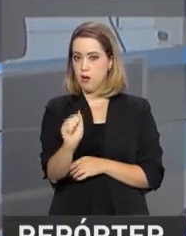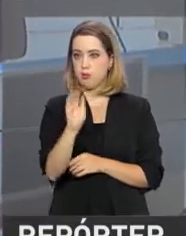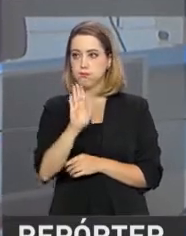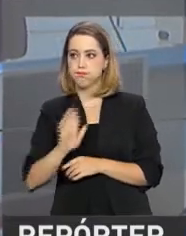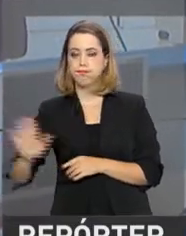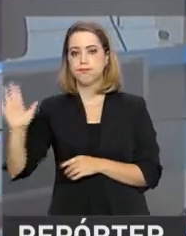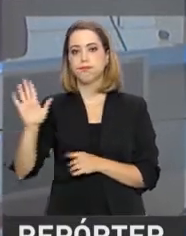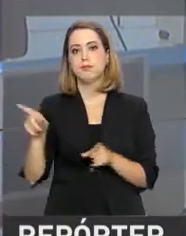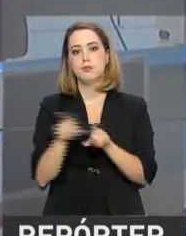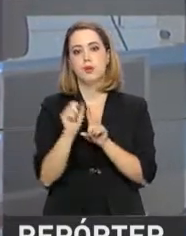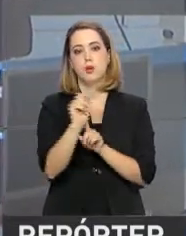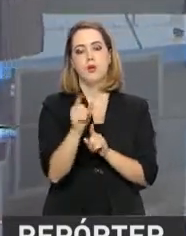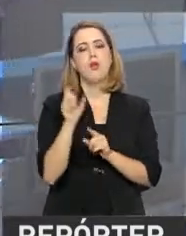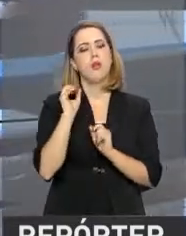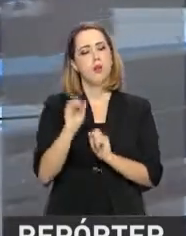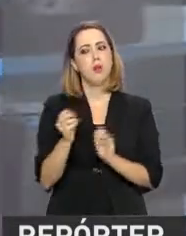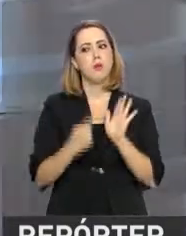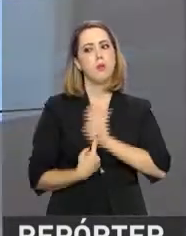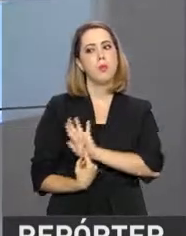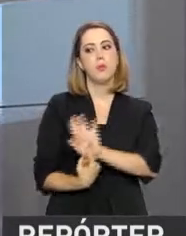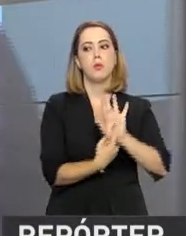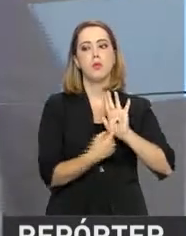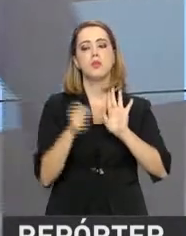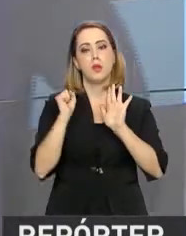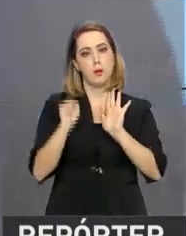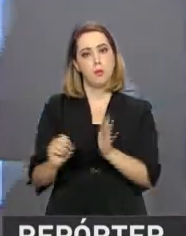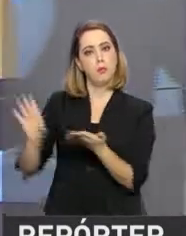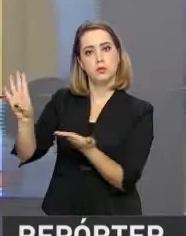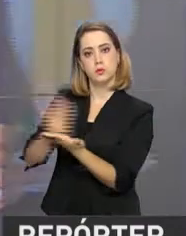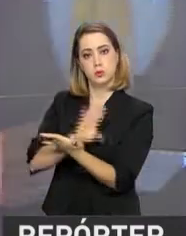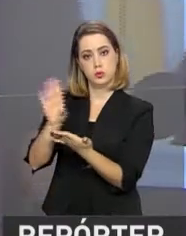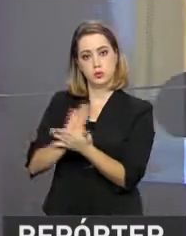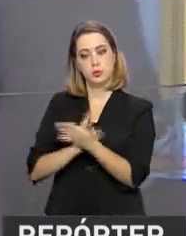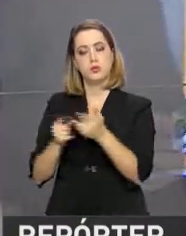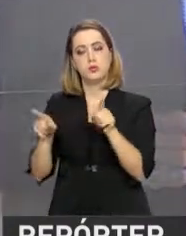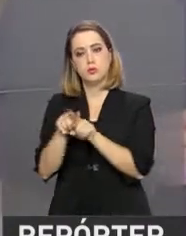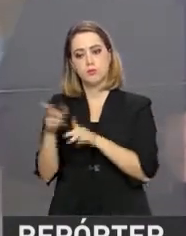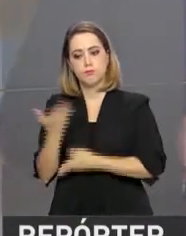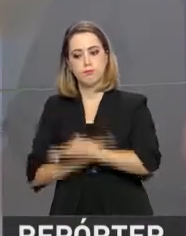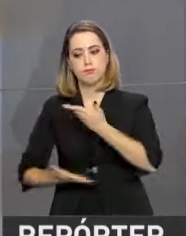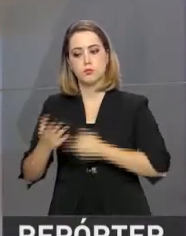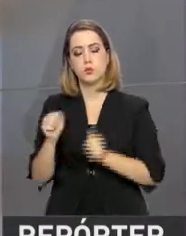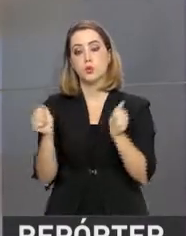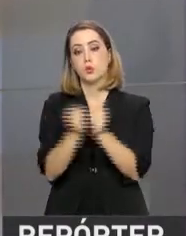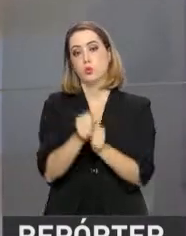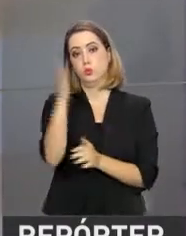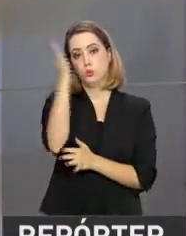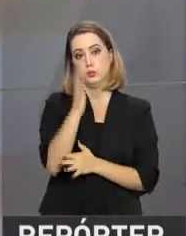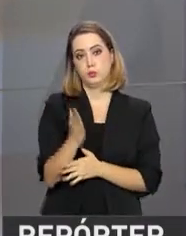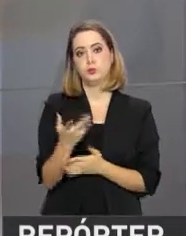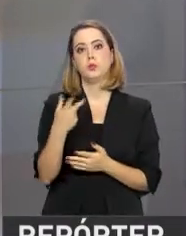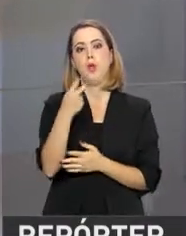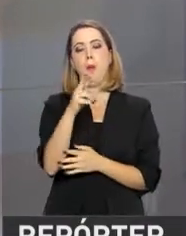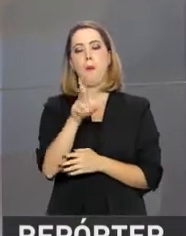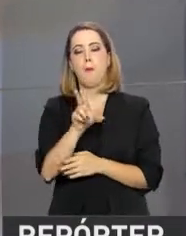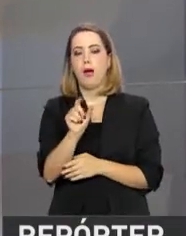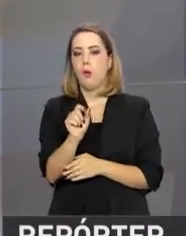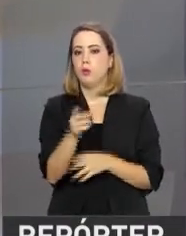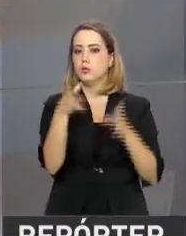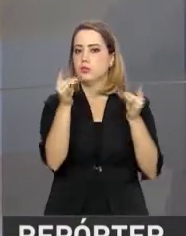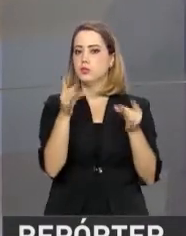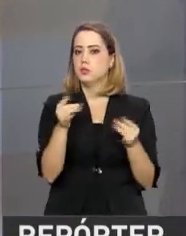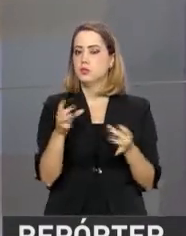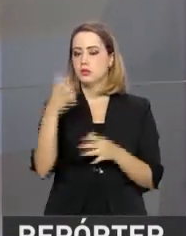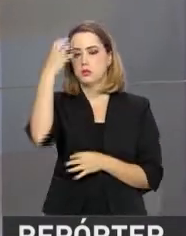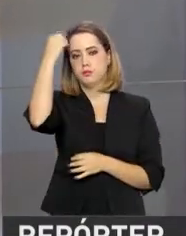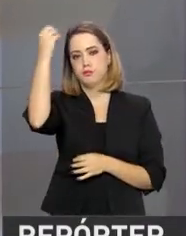e investimentos no brasil eu vou conversar com o repórter paulo la sálvia que traz pra gente as informações sobre essa viagem do presidente à